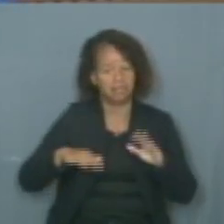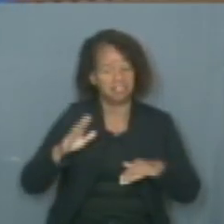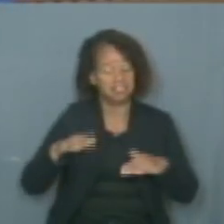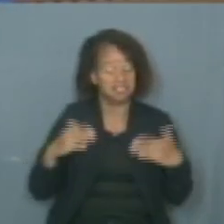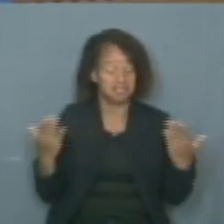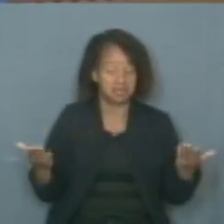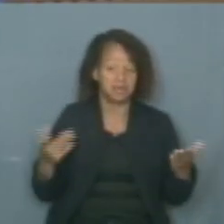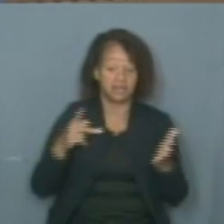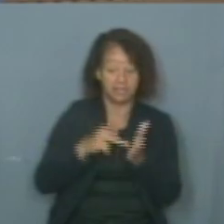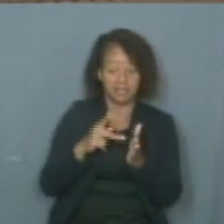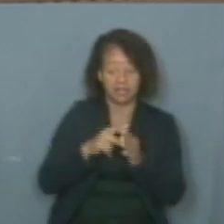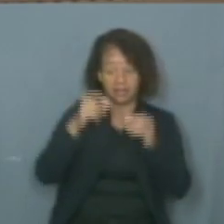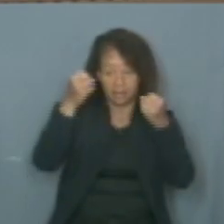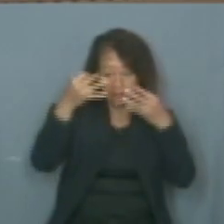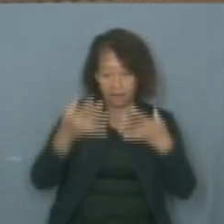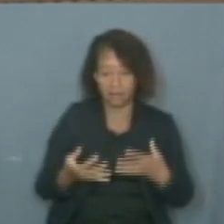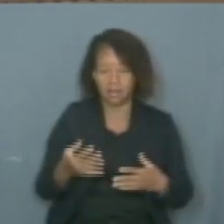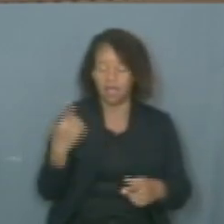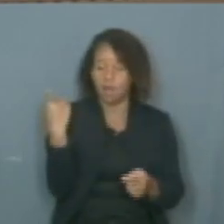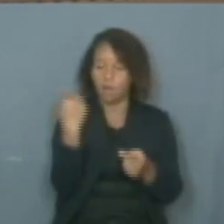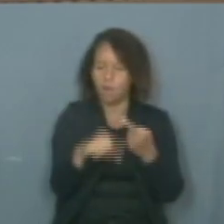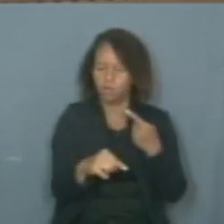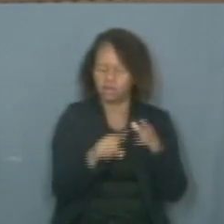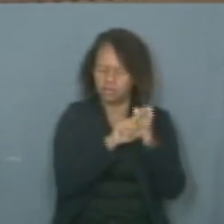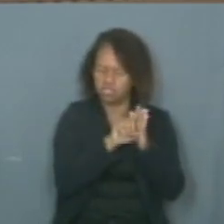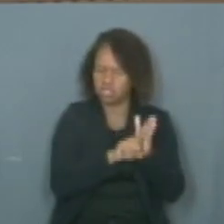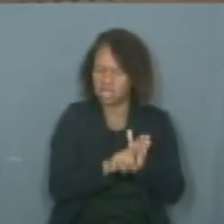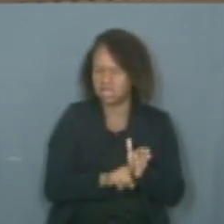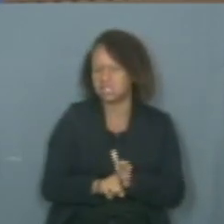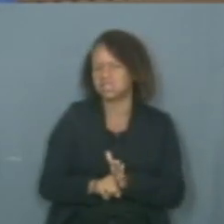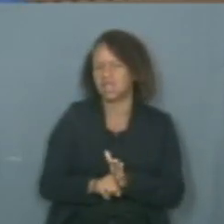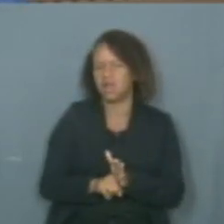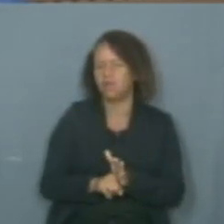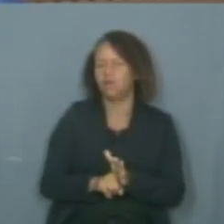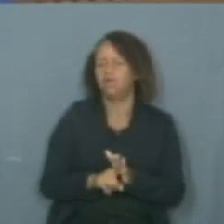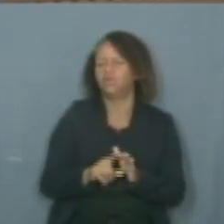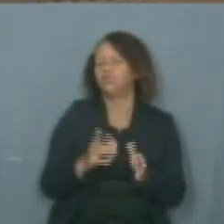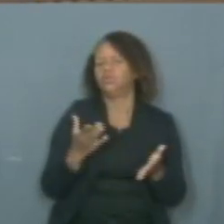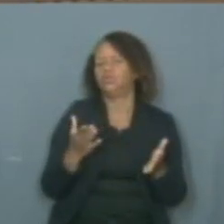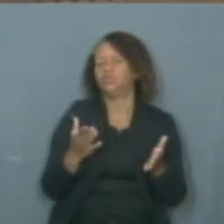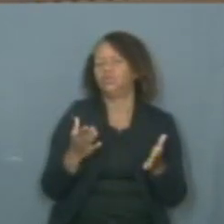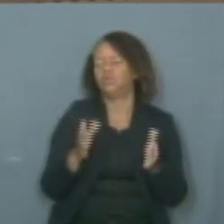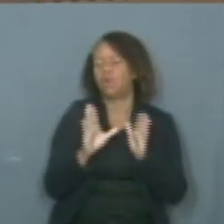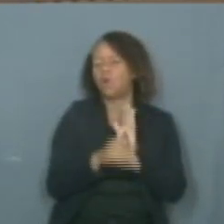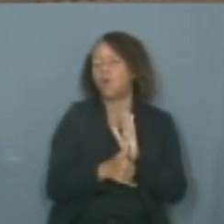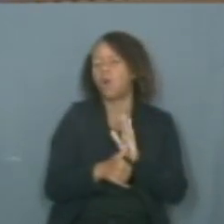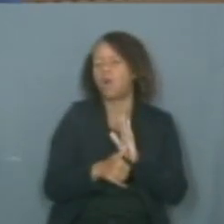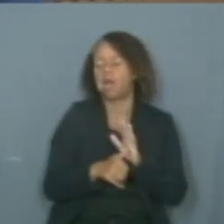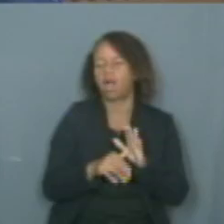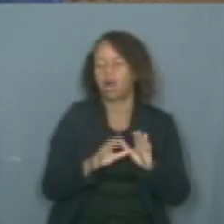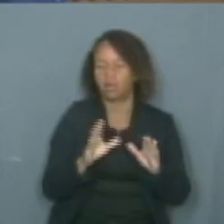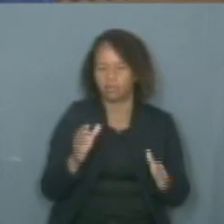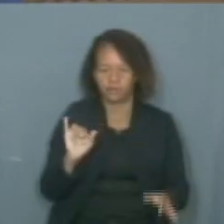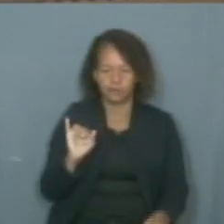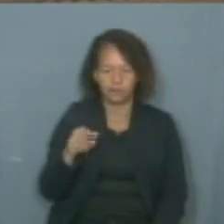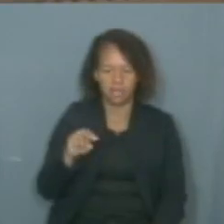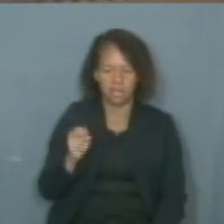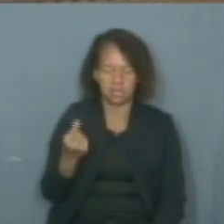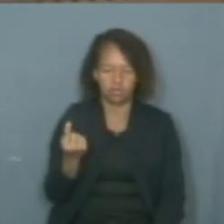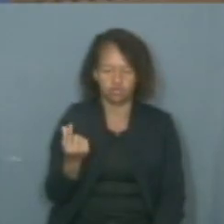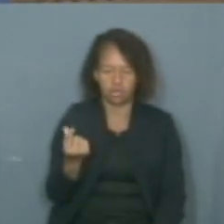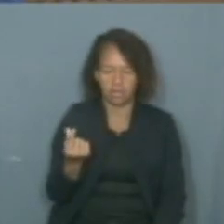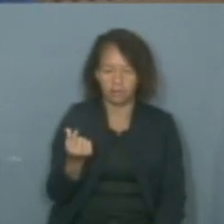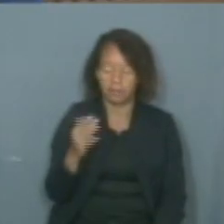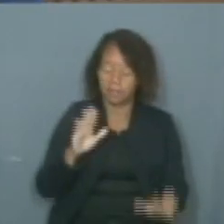que fique evidente aqui, quem é contra a investigação do rombo do INSS, talvez, de novo,